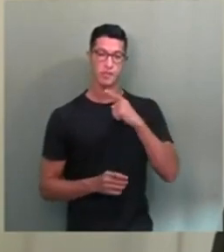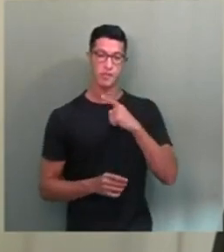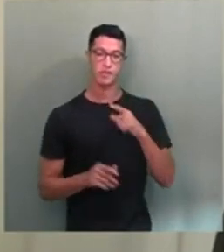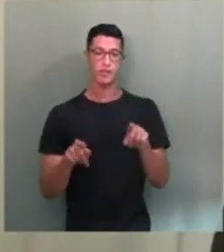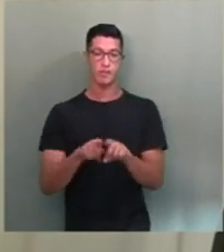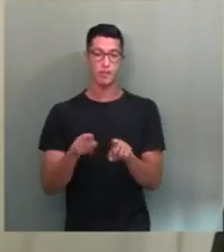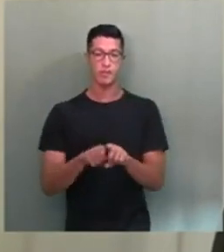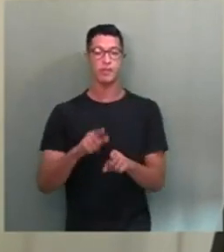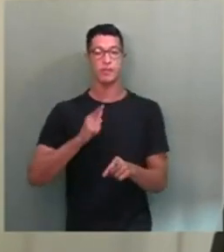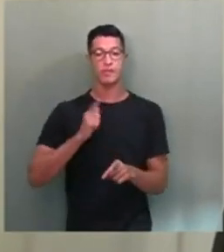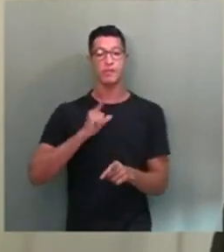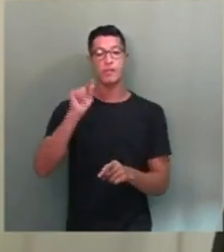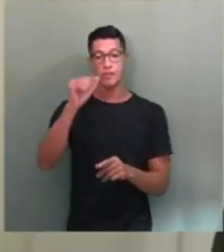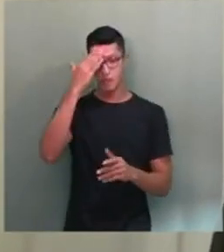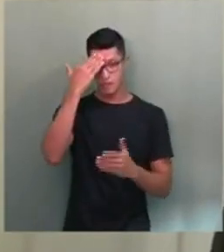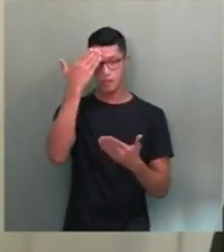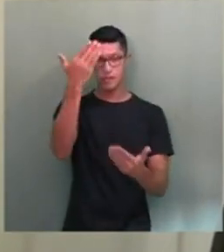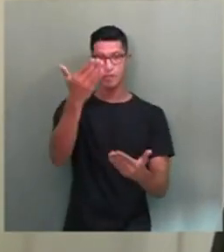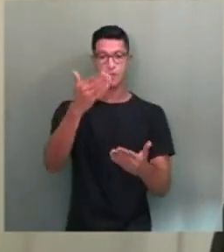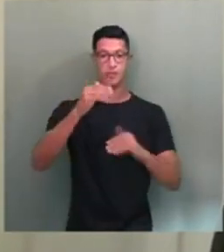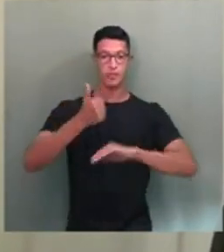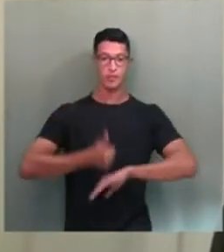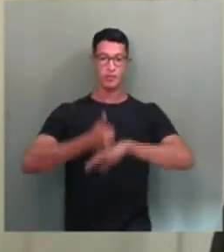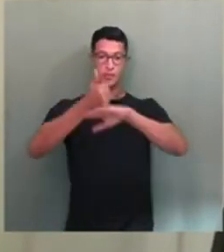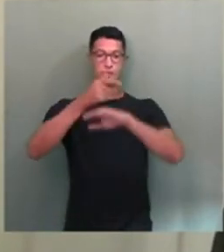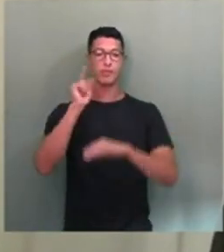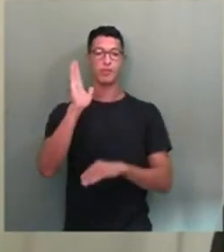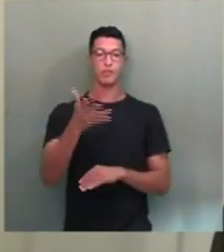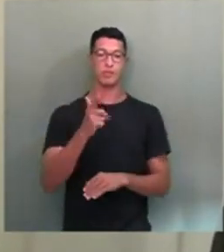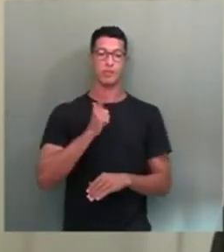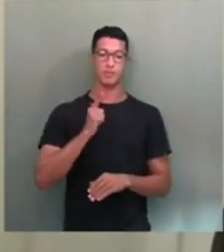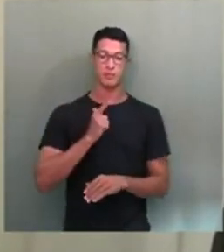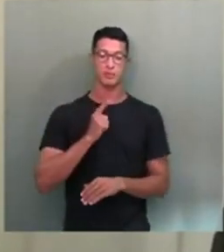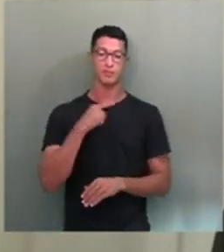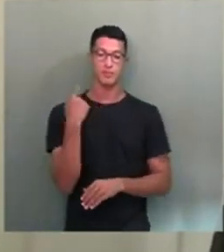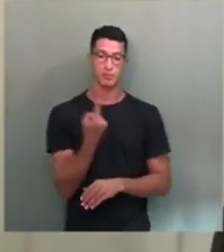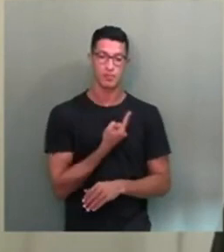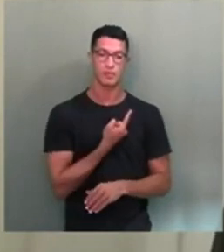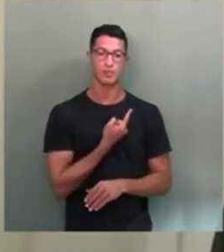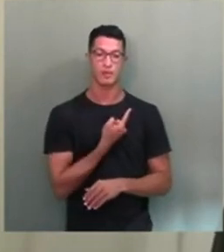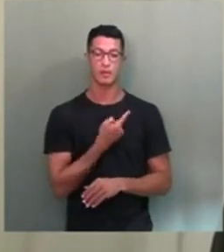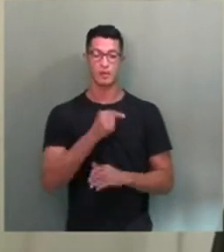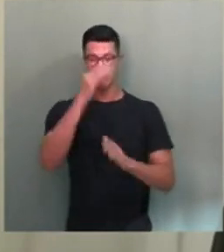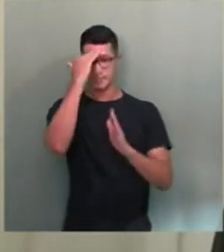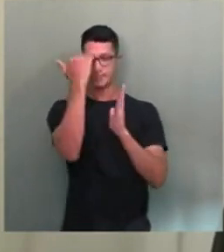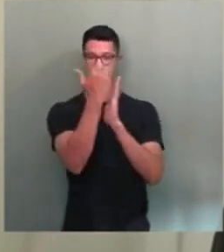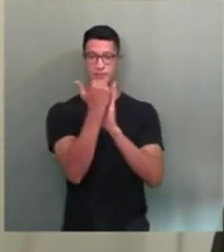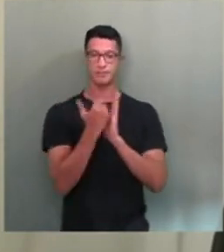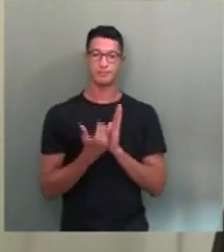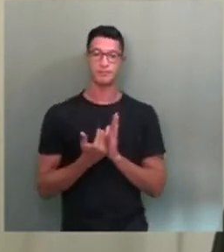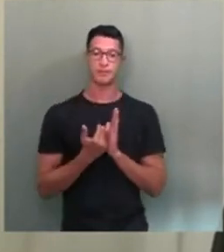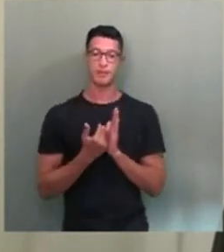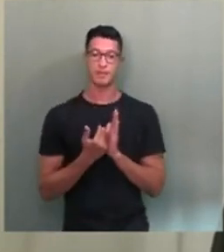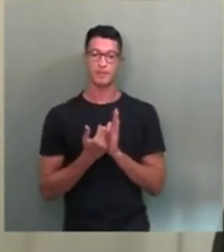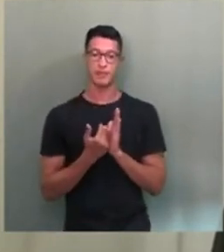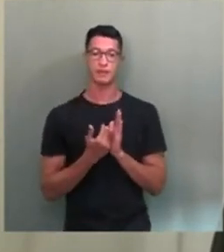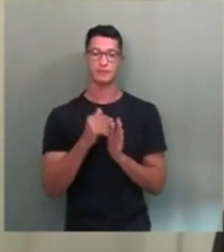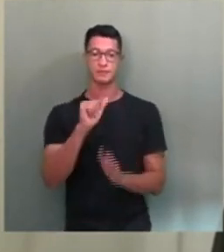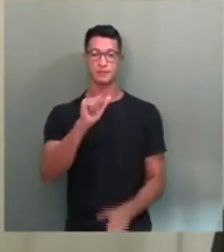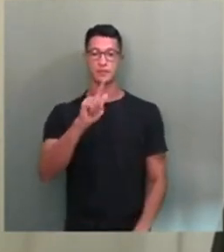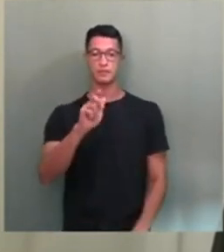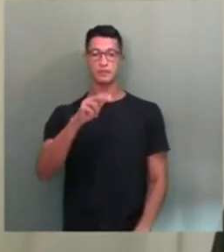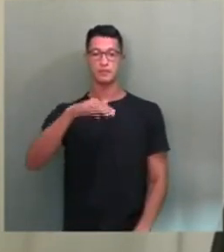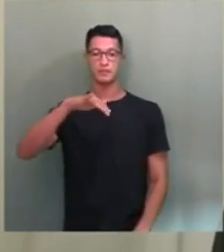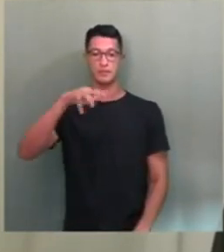também temos muito que agradecer a esses profissionais que tanto se dedicam ao cumprimento de sua missão. A agência